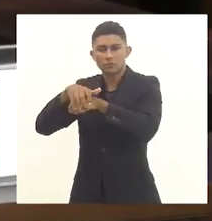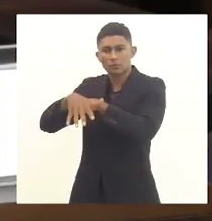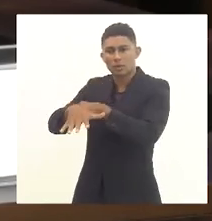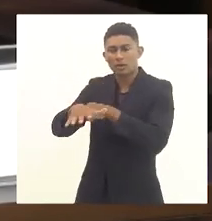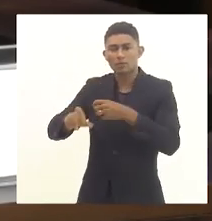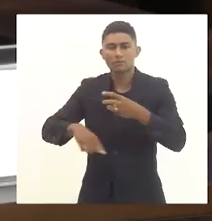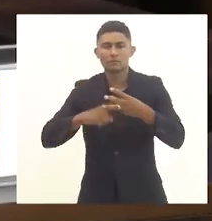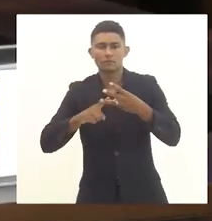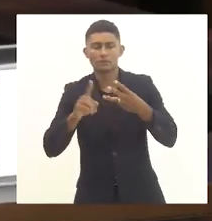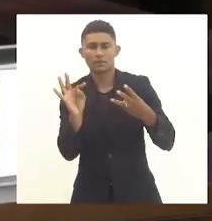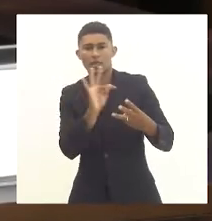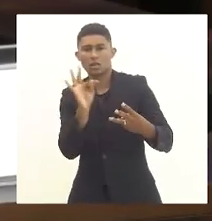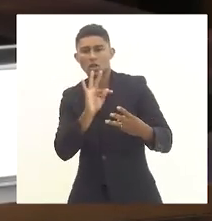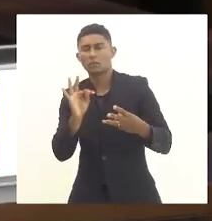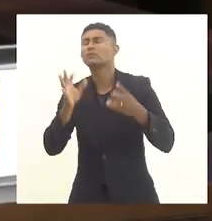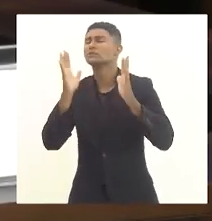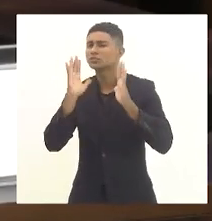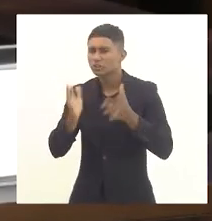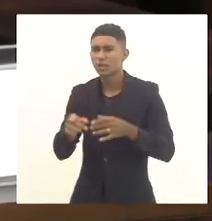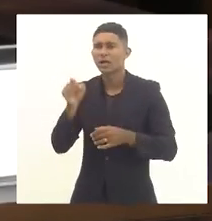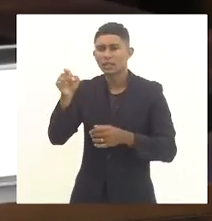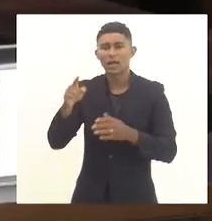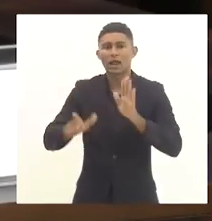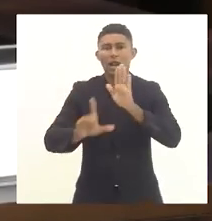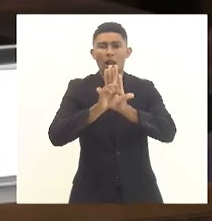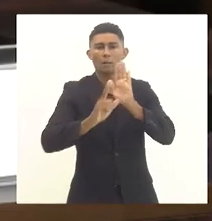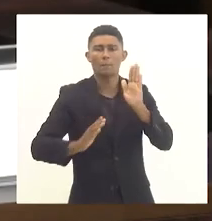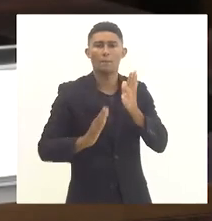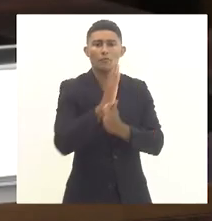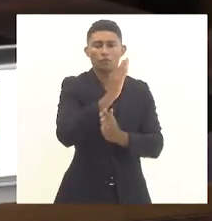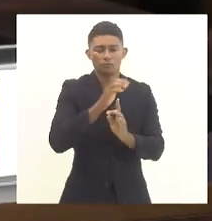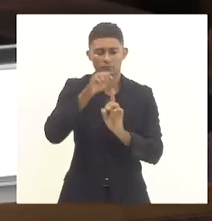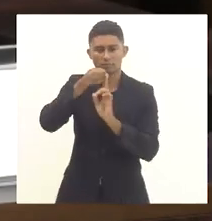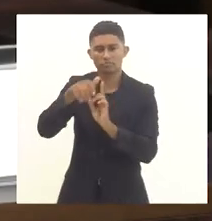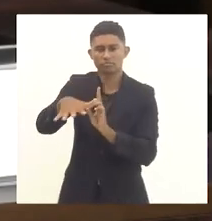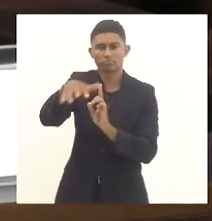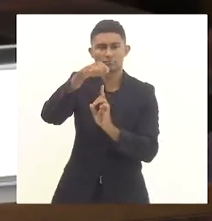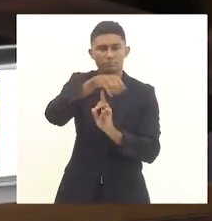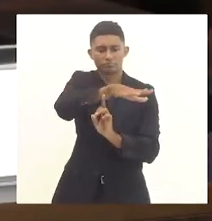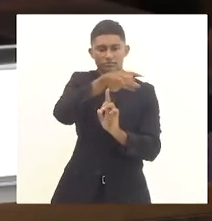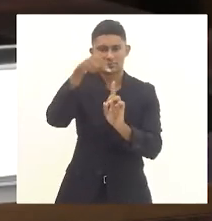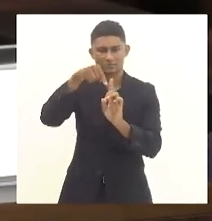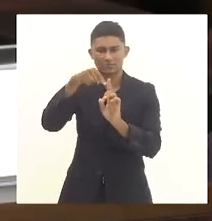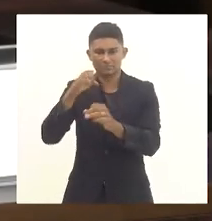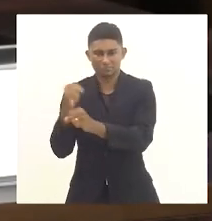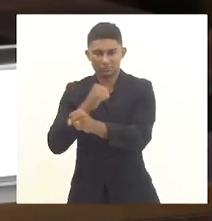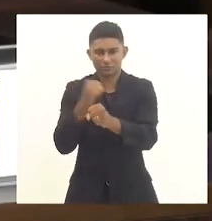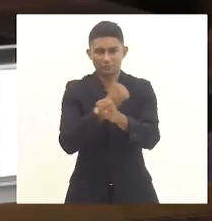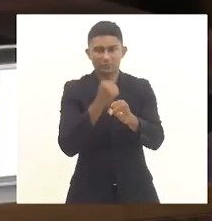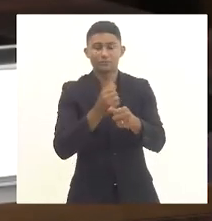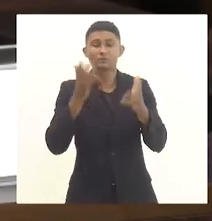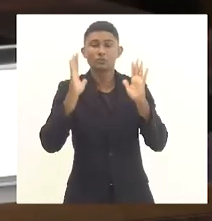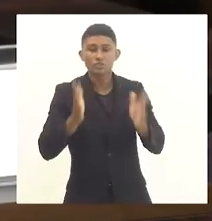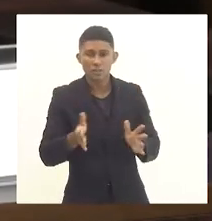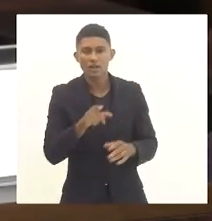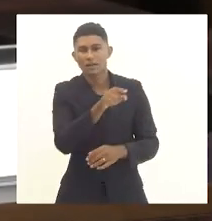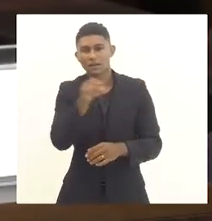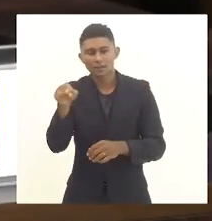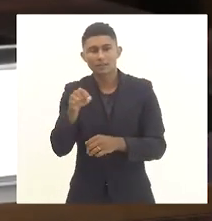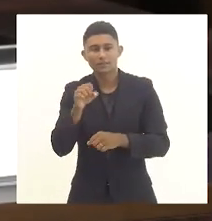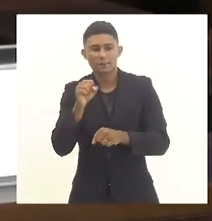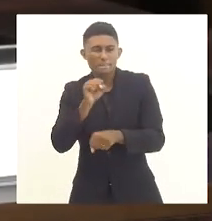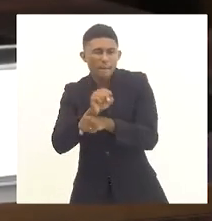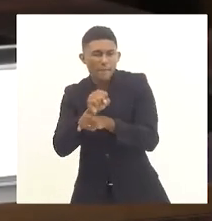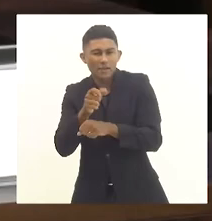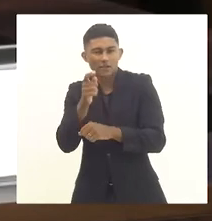que já aprovaram as suas leis de antenas municipais e se prepararam assim para receber esse primeiro investimento de 5G, dessa cobertura primária,